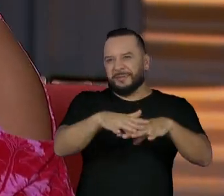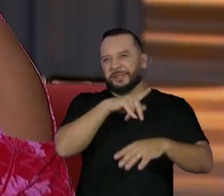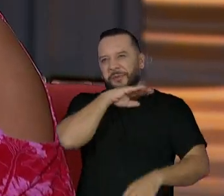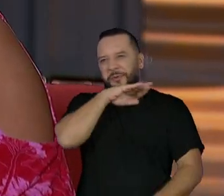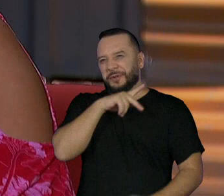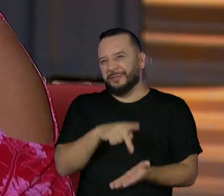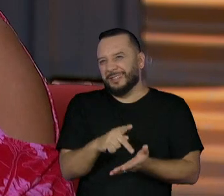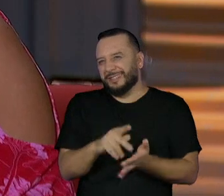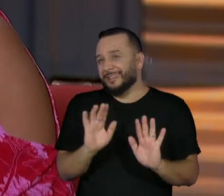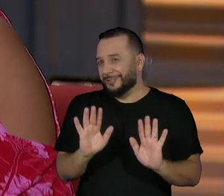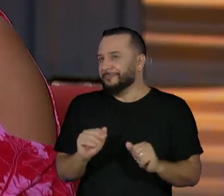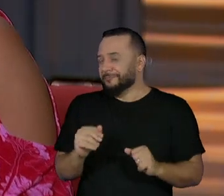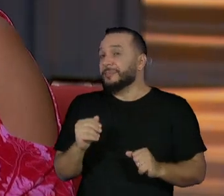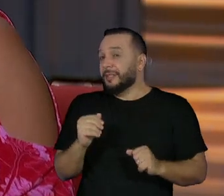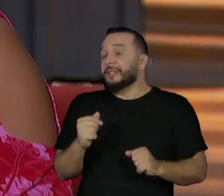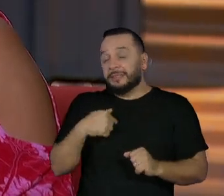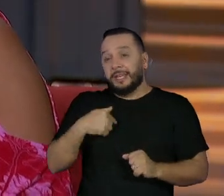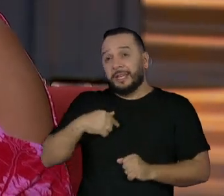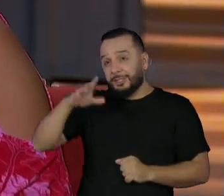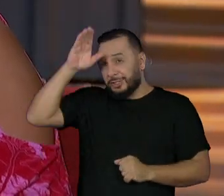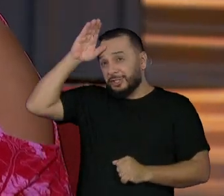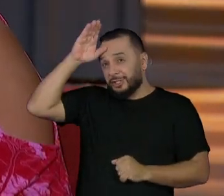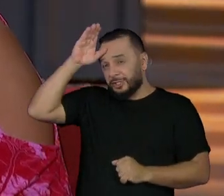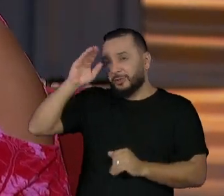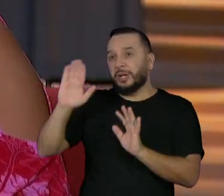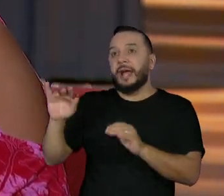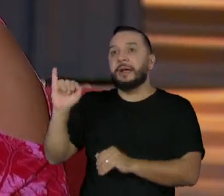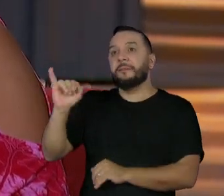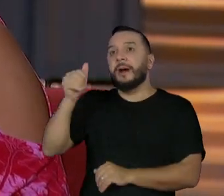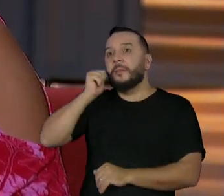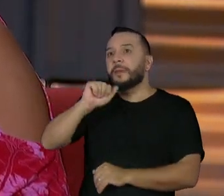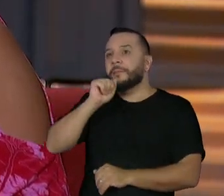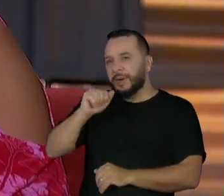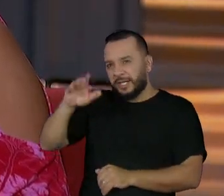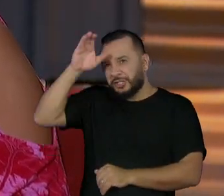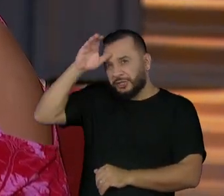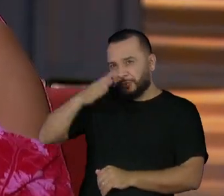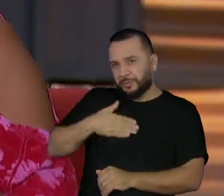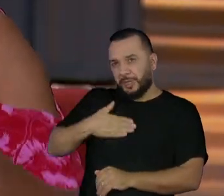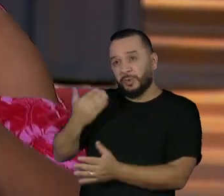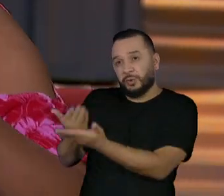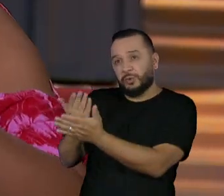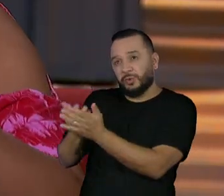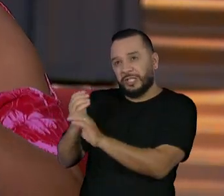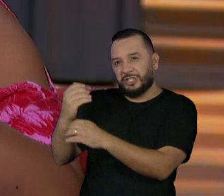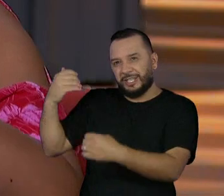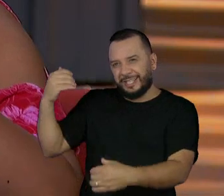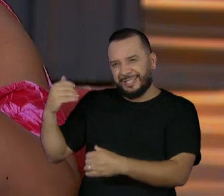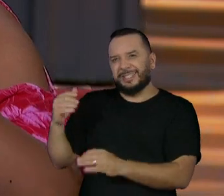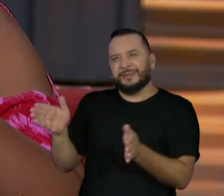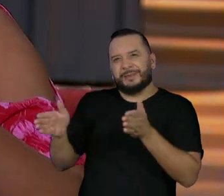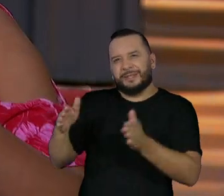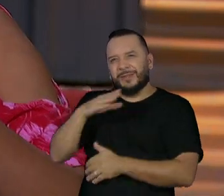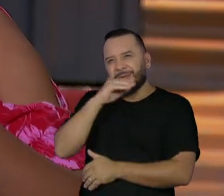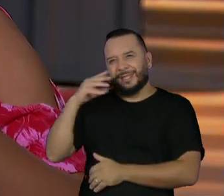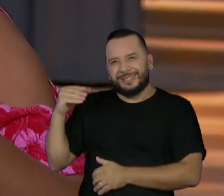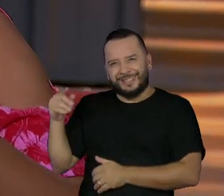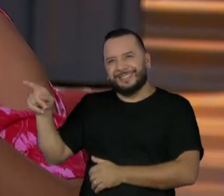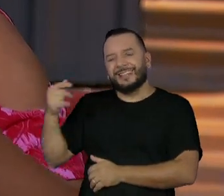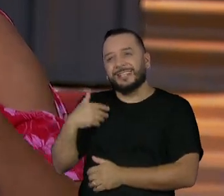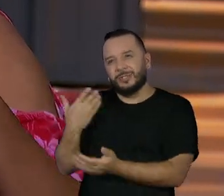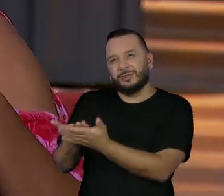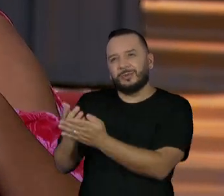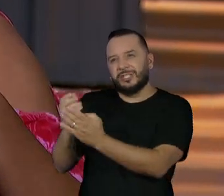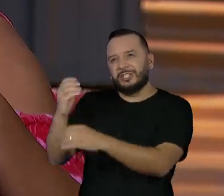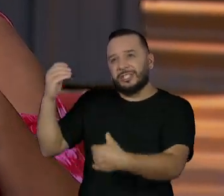na realidade, eu tenho um tio que era o irmão mais novo da minha mãe e ele estava fazendo engenharia nessa época da adolescência, ensino médio. E eu